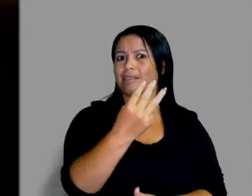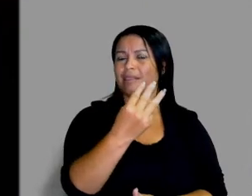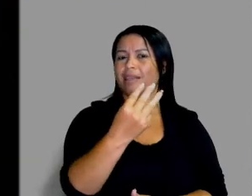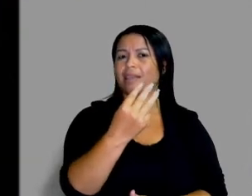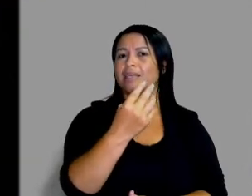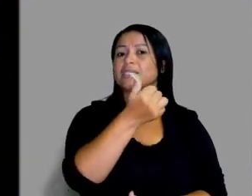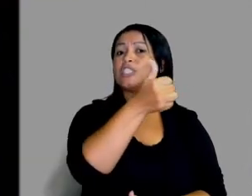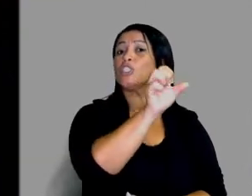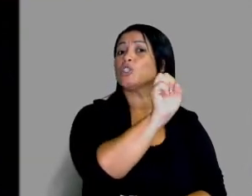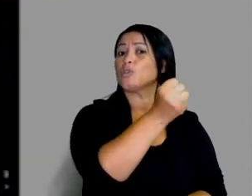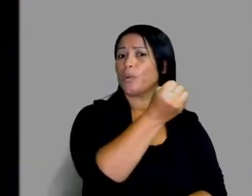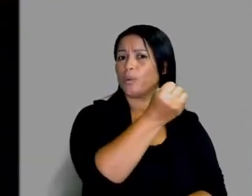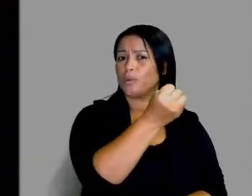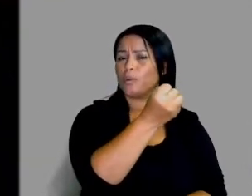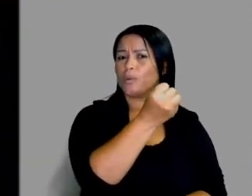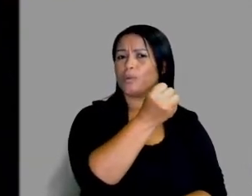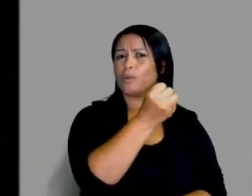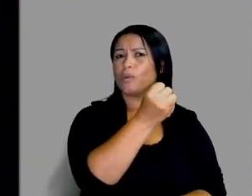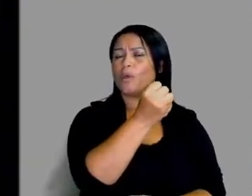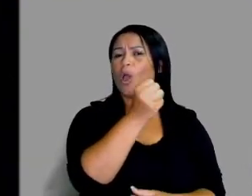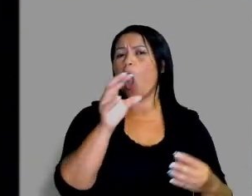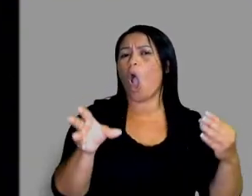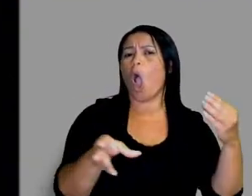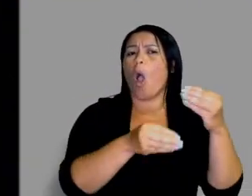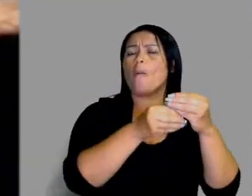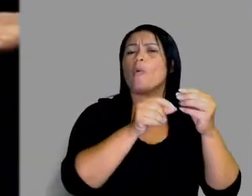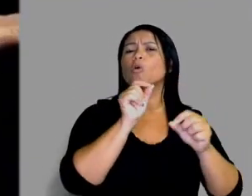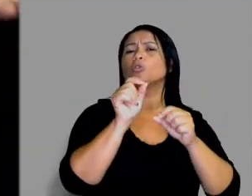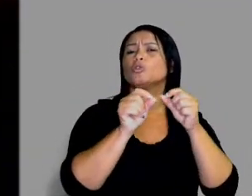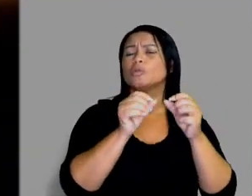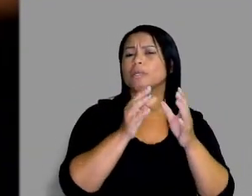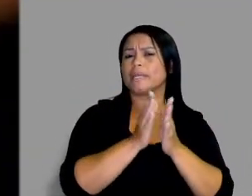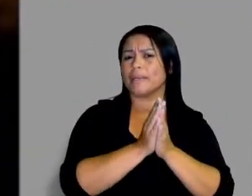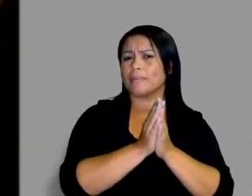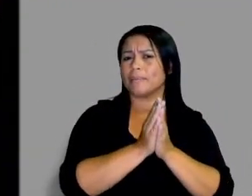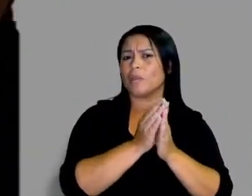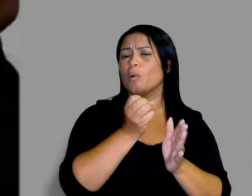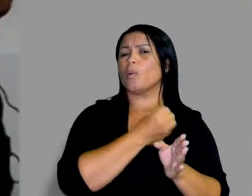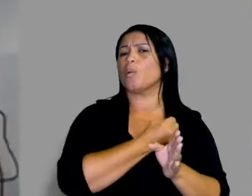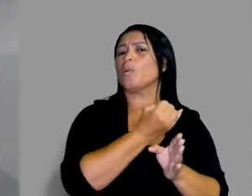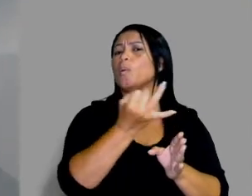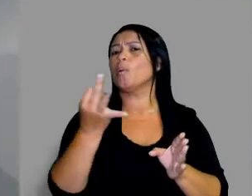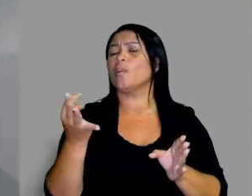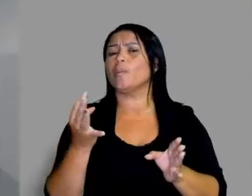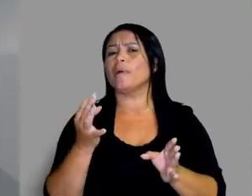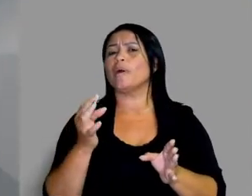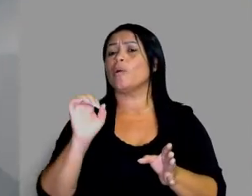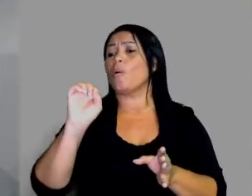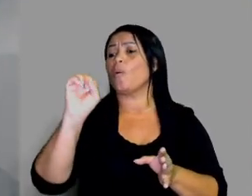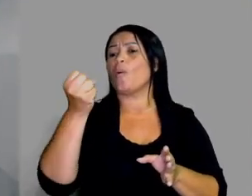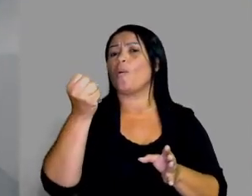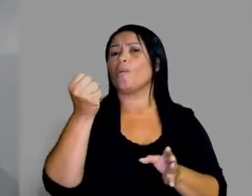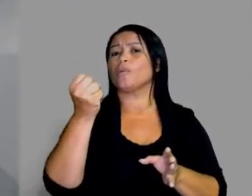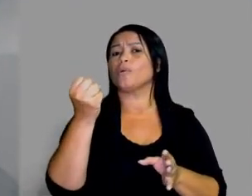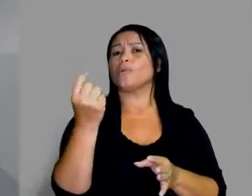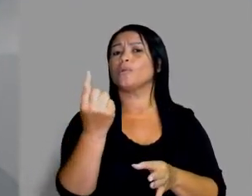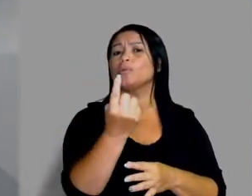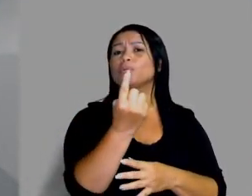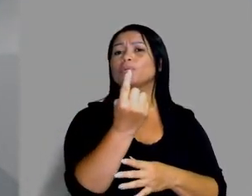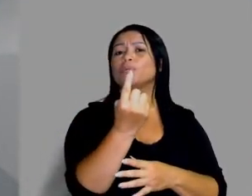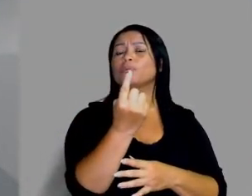643 e 18. Composto por que algarismos, minha gente? Esse número aqui.